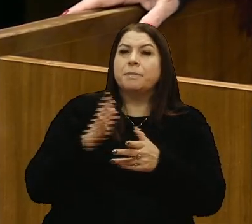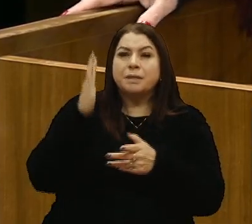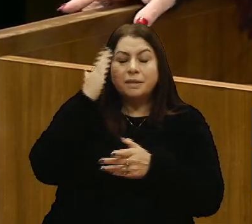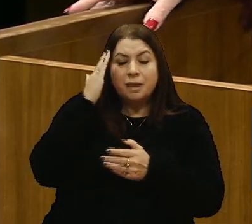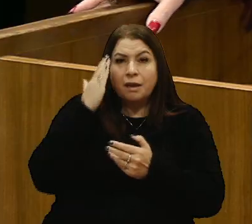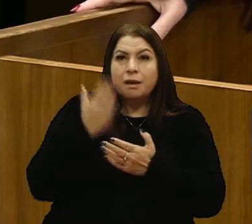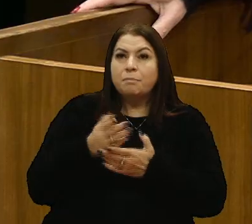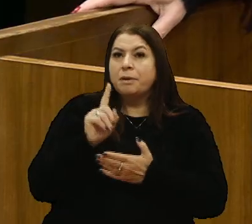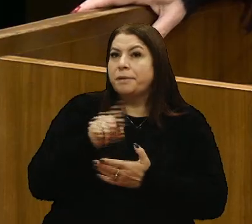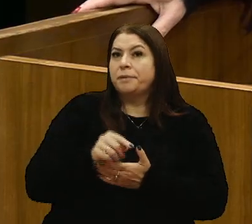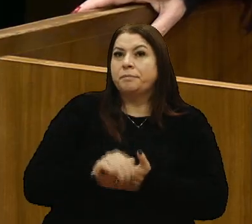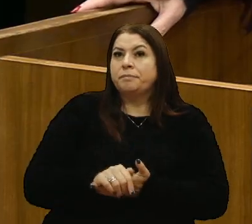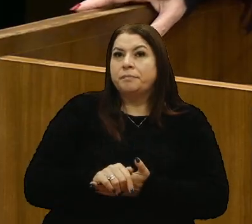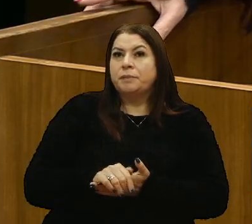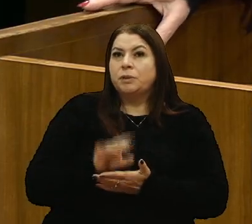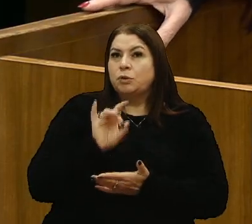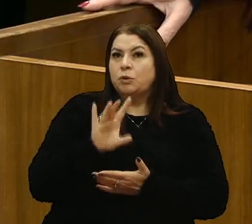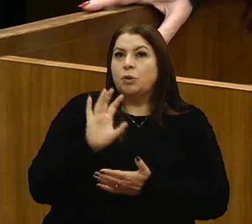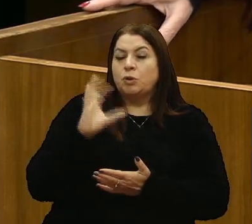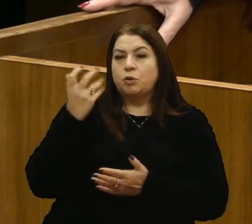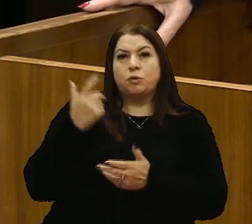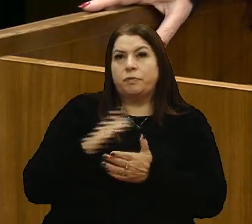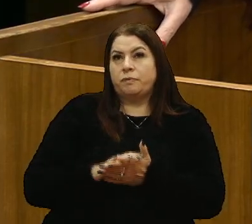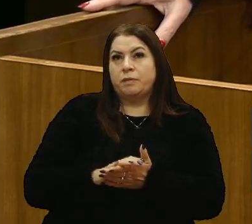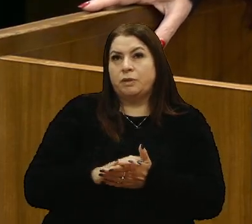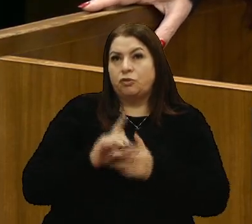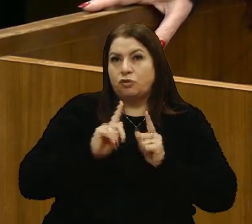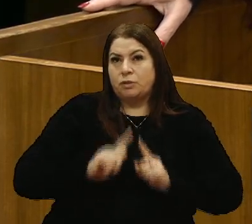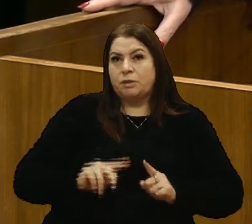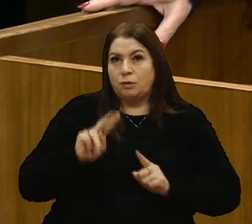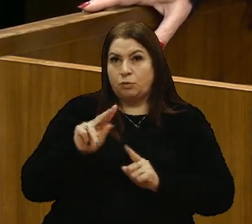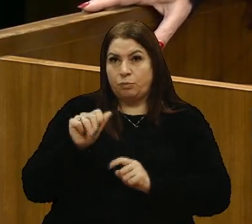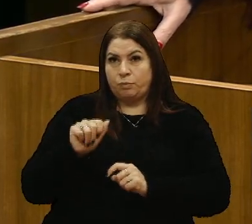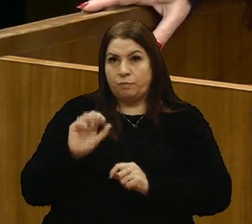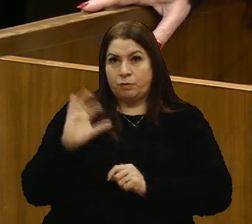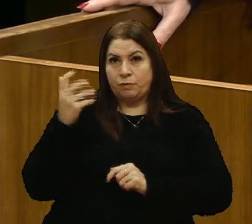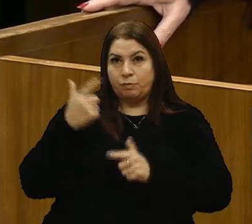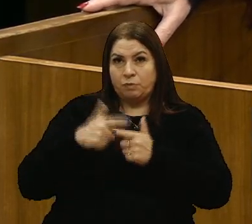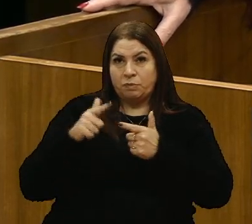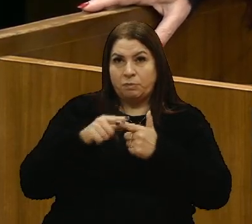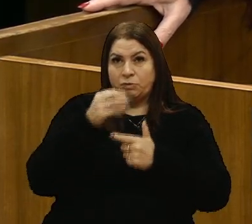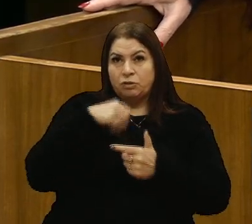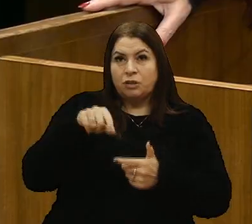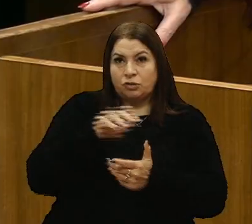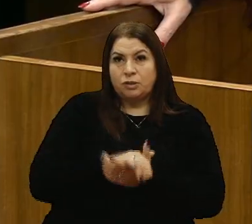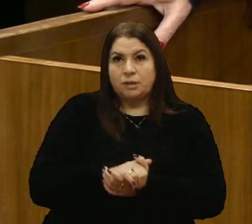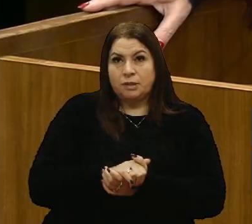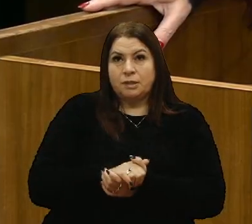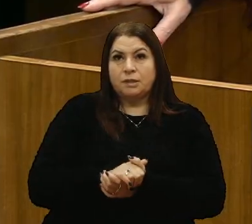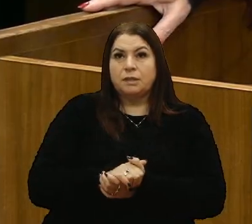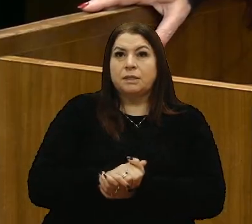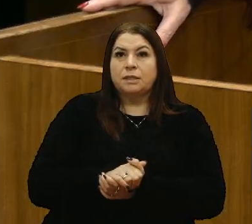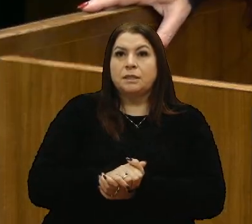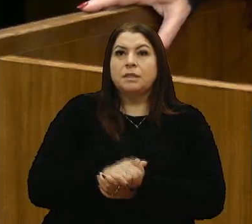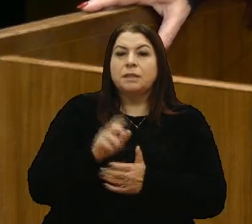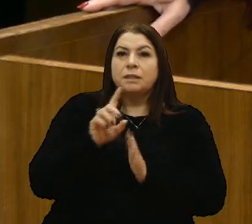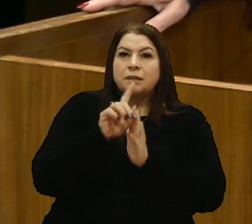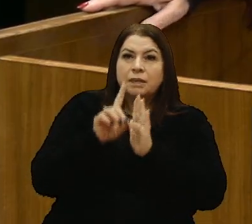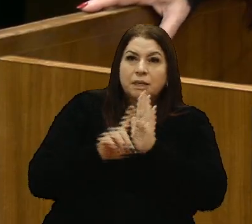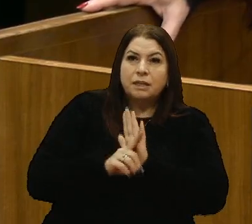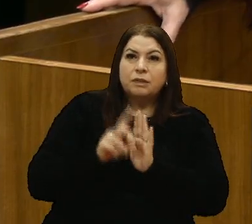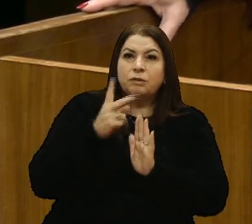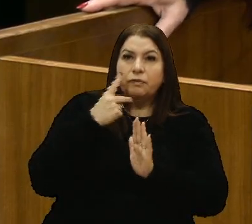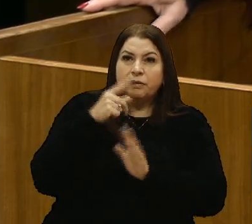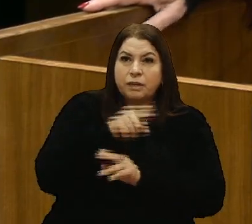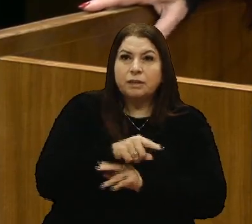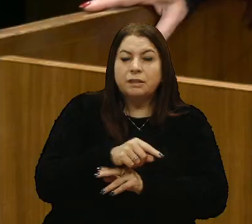sabemos que não é só resolvendo a gestão da UPA que vai resolver o problema de Caxias. Então, além desse decreto que nós comentamos,